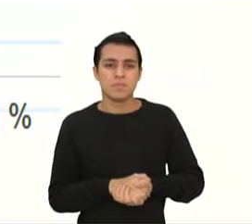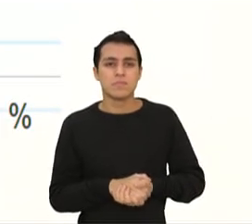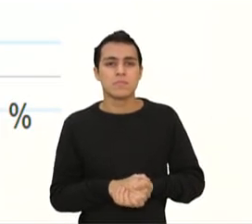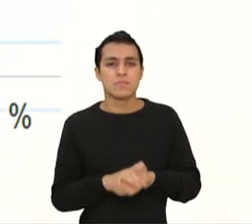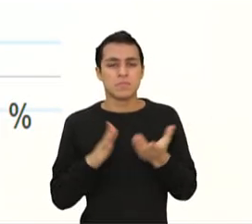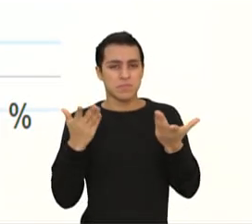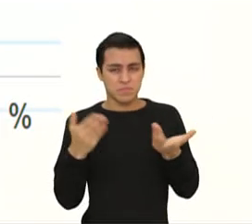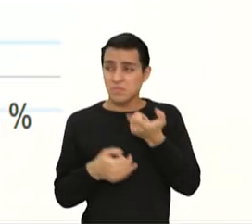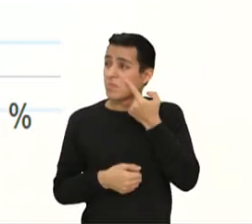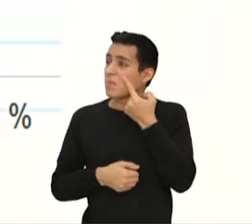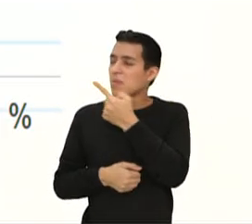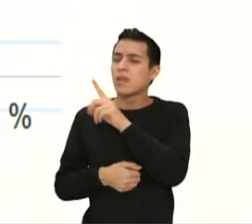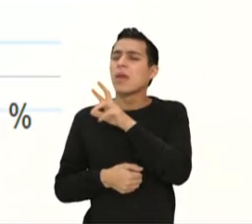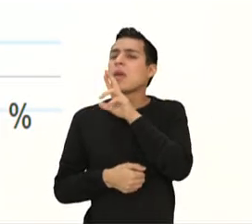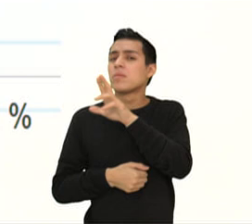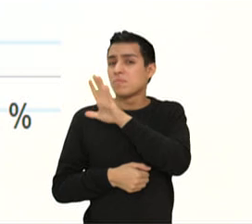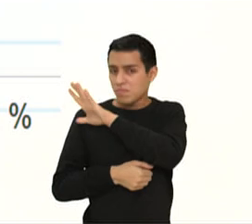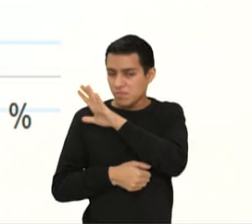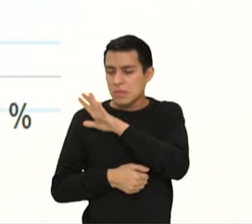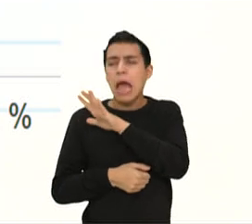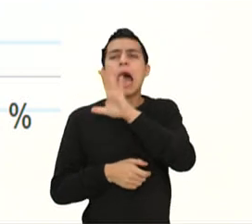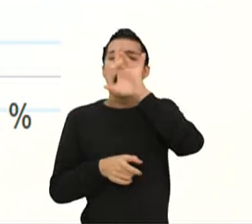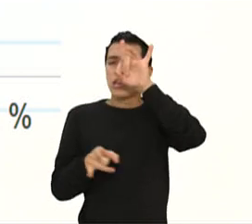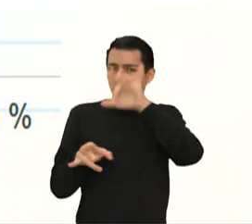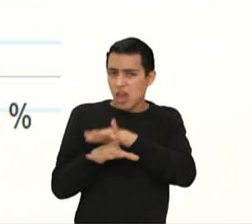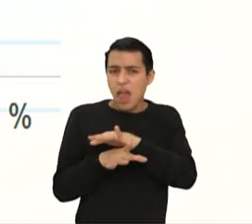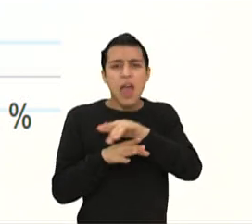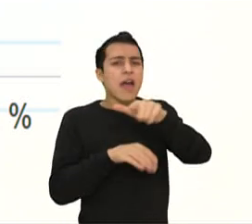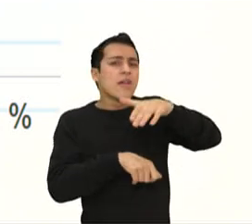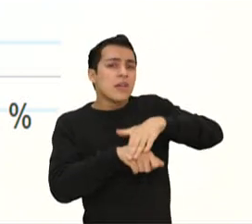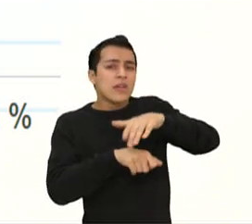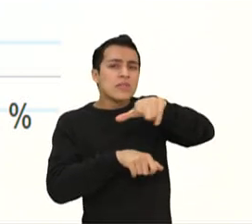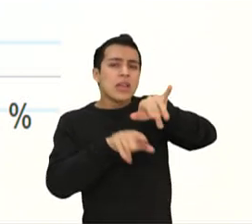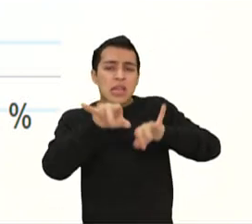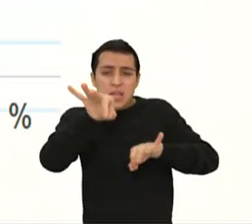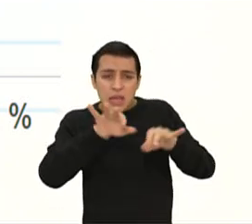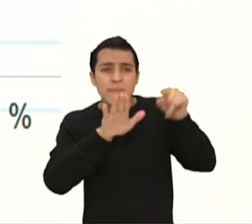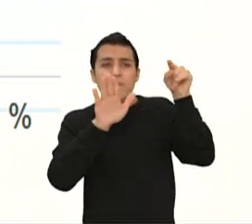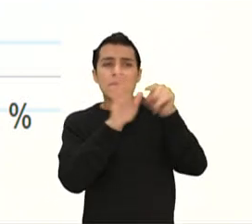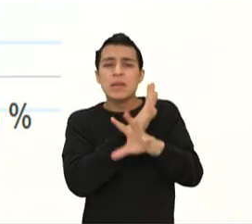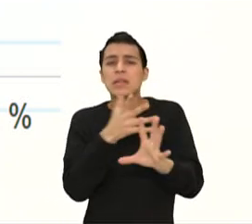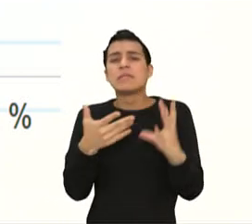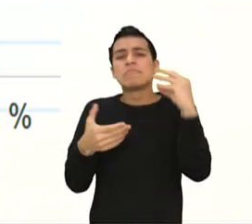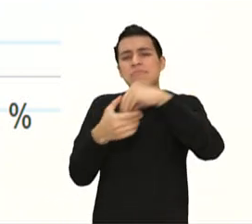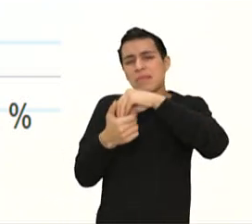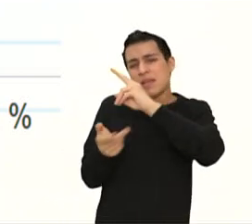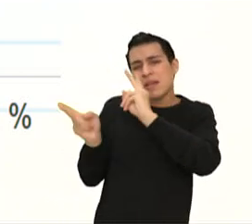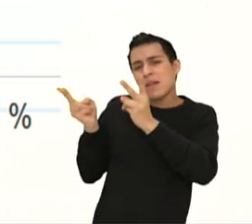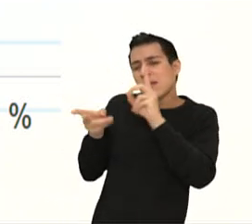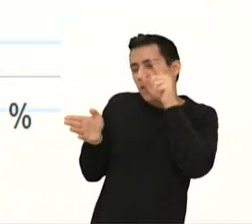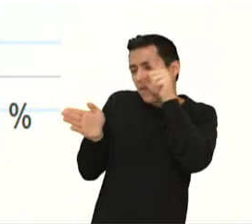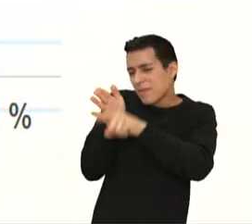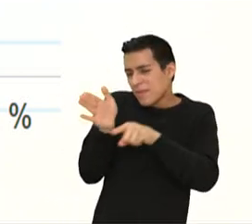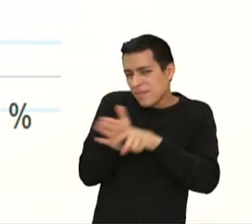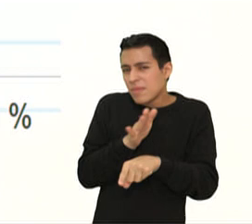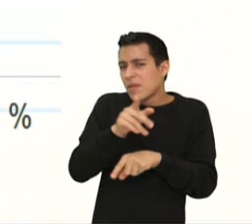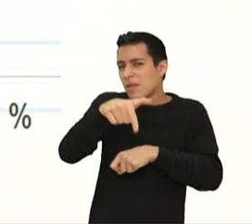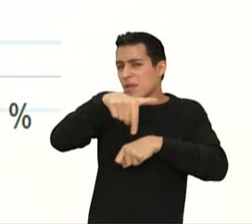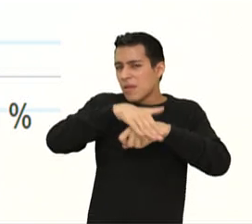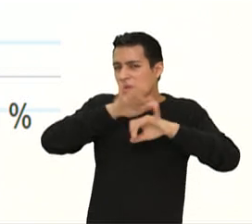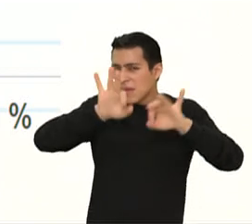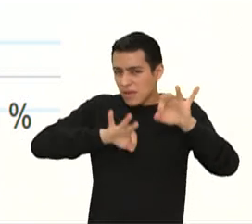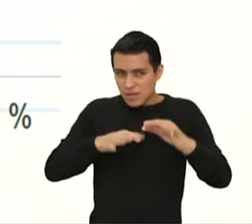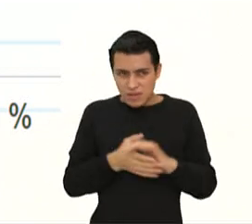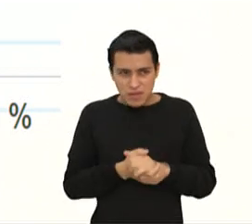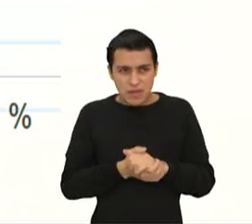Considerando essas respostas, formule uma pergunta para compor essa enquete. Bandas